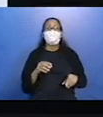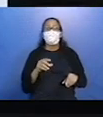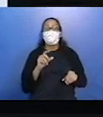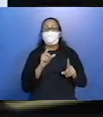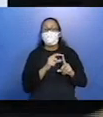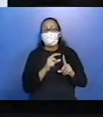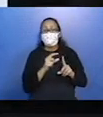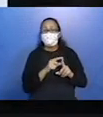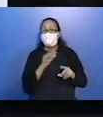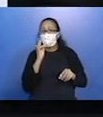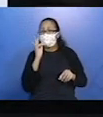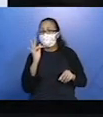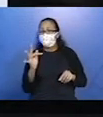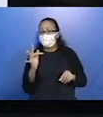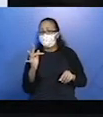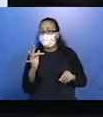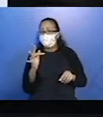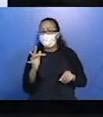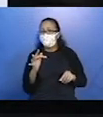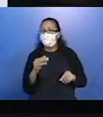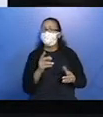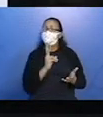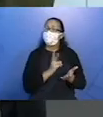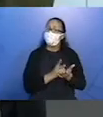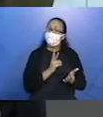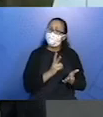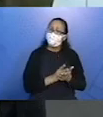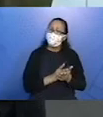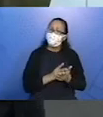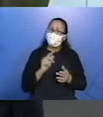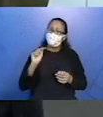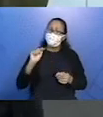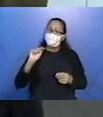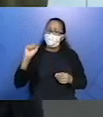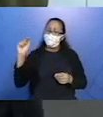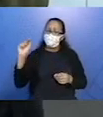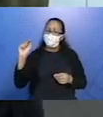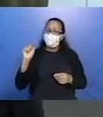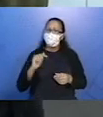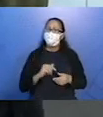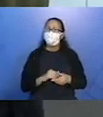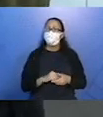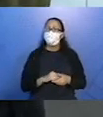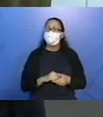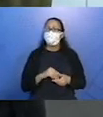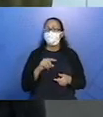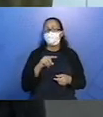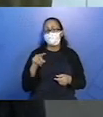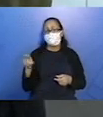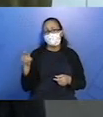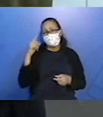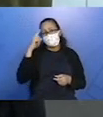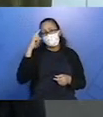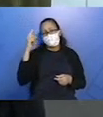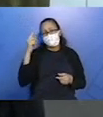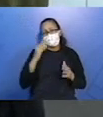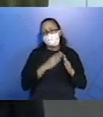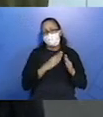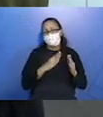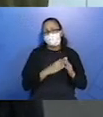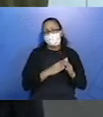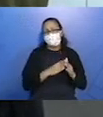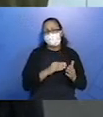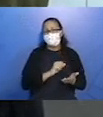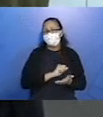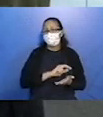na última vogal, tá bom? E agora você vai tentar adivinhar em casa no plural.